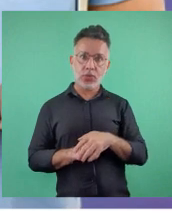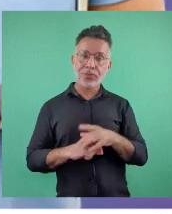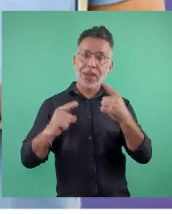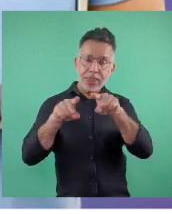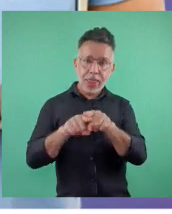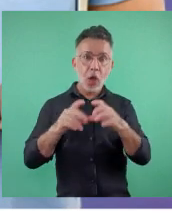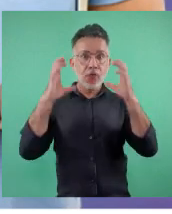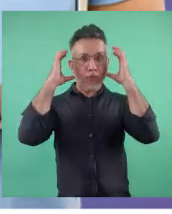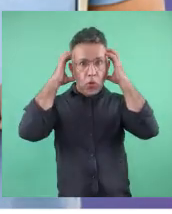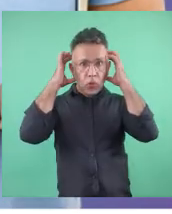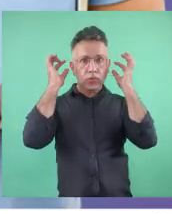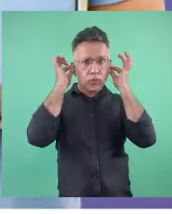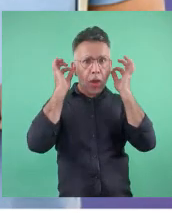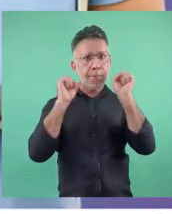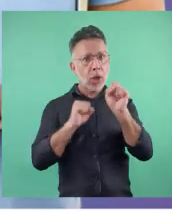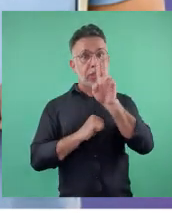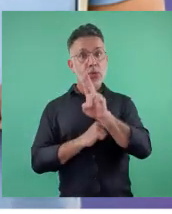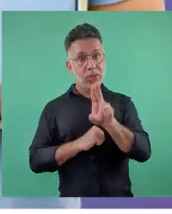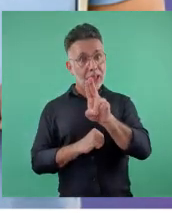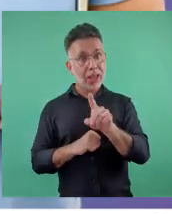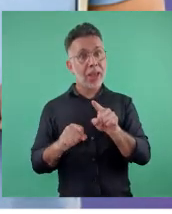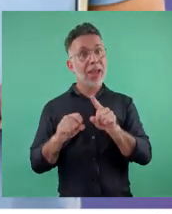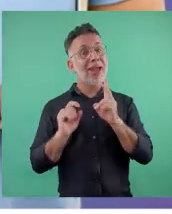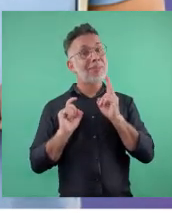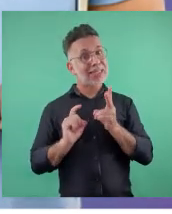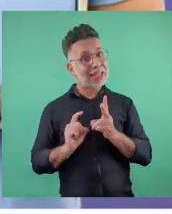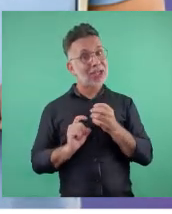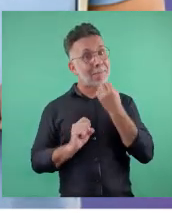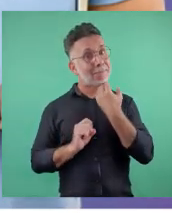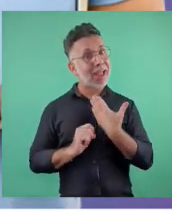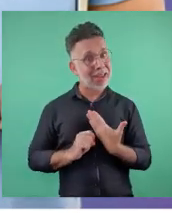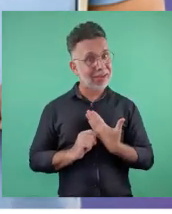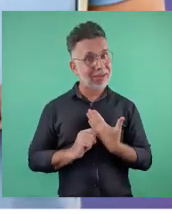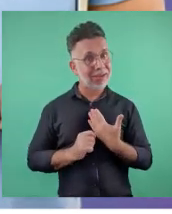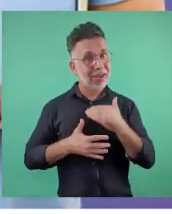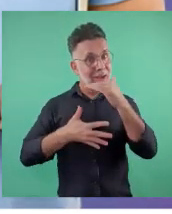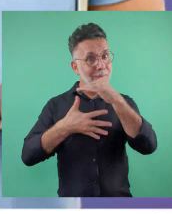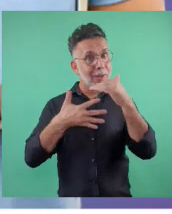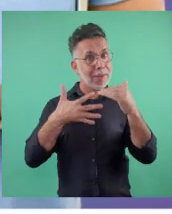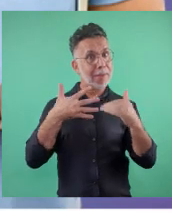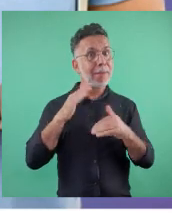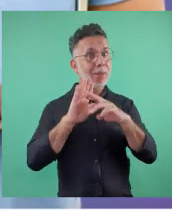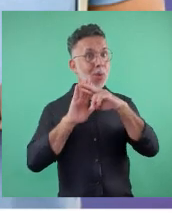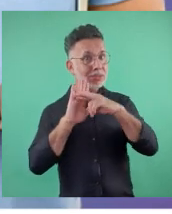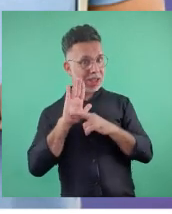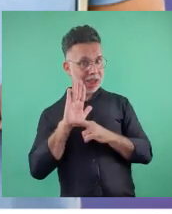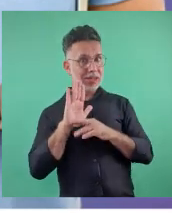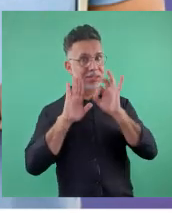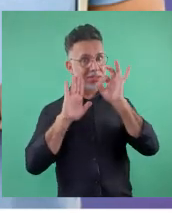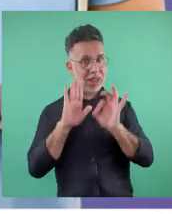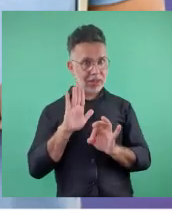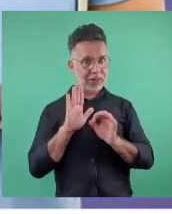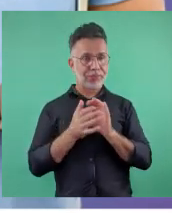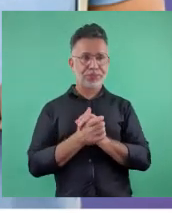te ouvir, tá? Então, fones de ouvido podem ser utilizados, mas desde que sejam